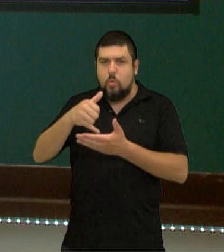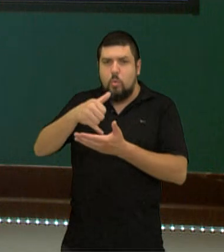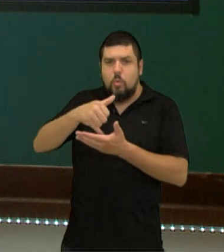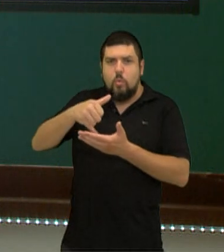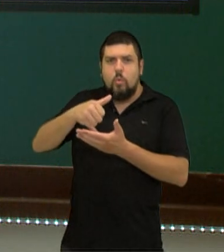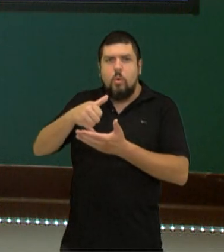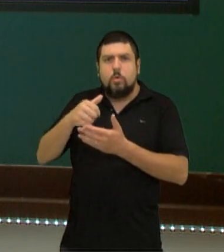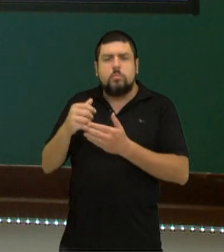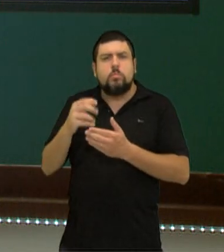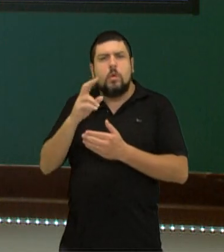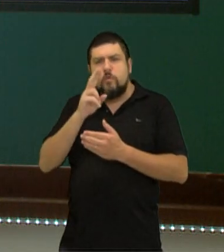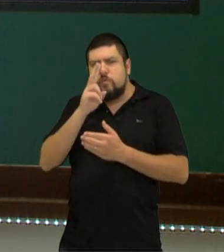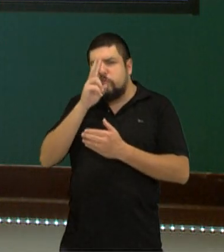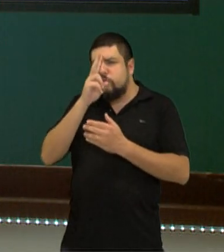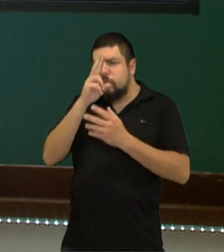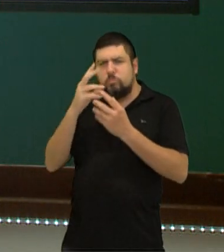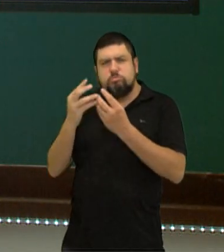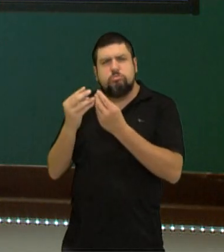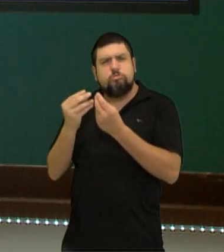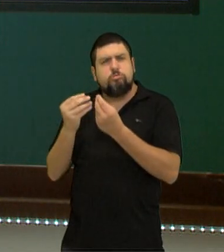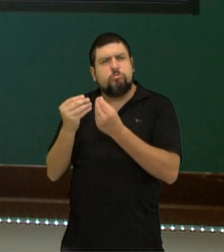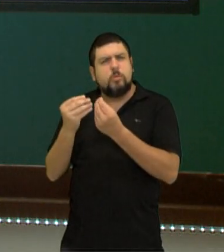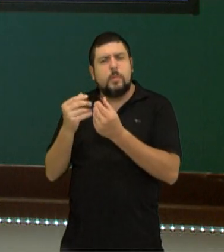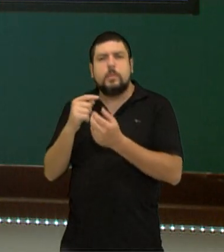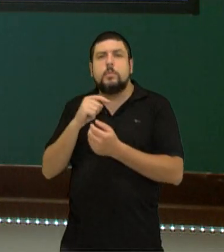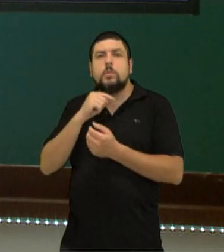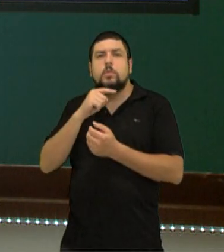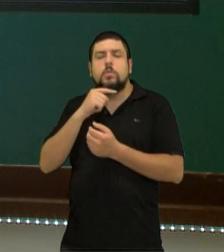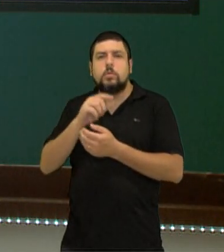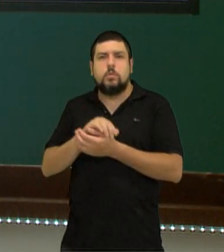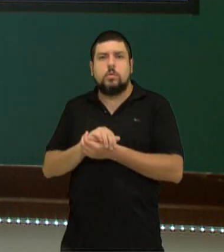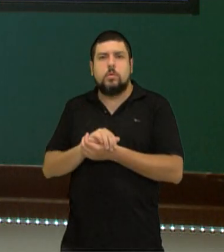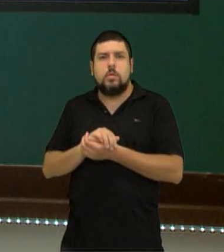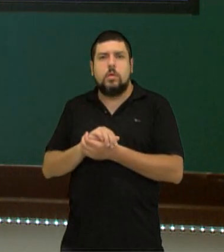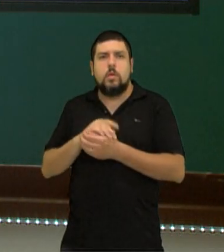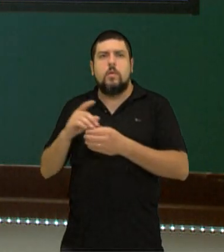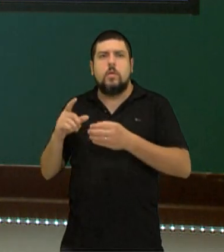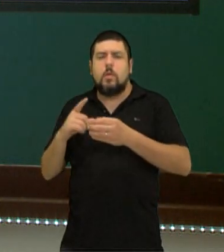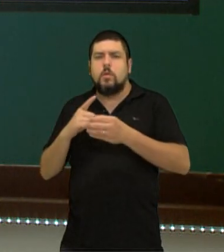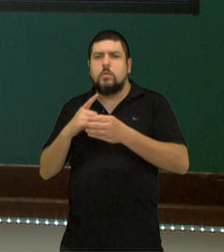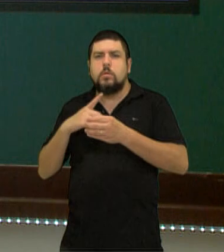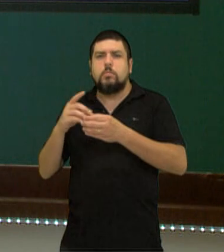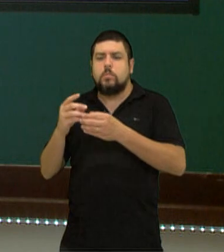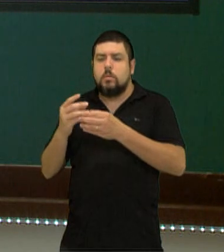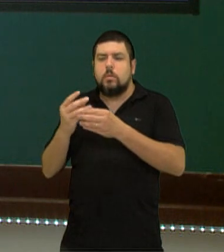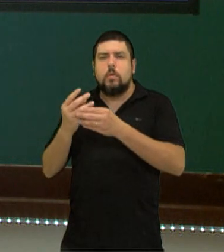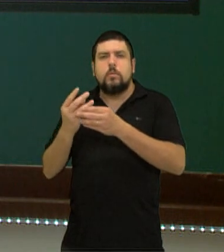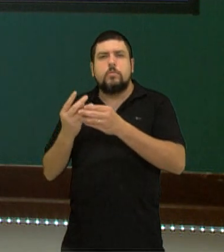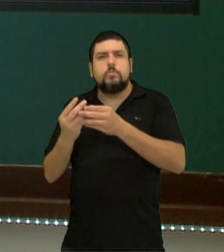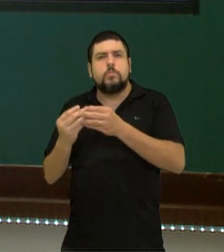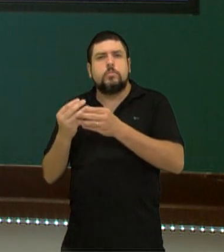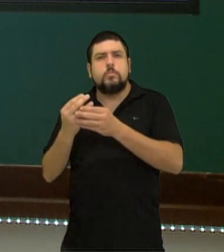não se misturam. Então, eu vejo as gotículas de óleo, eu vejo as gotículas de água.